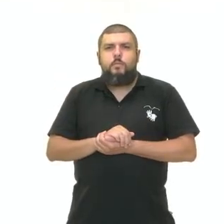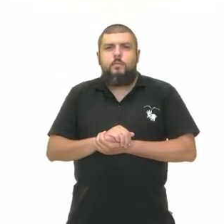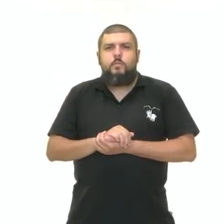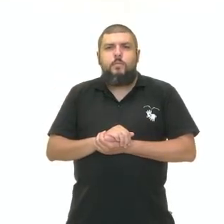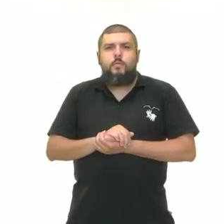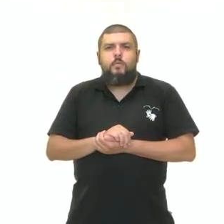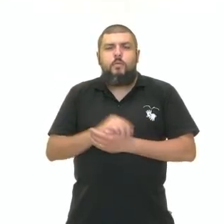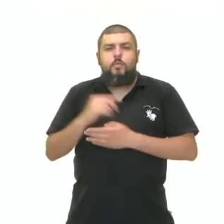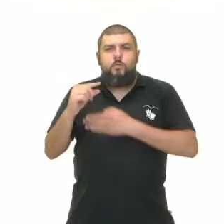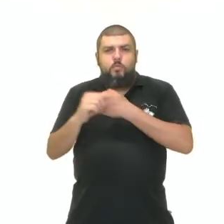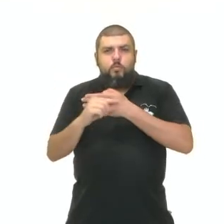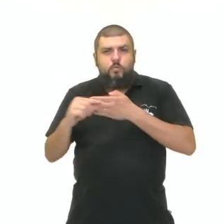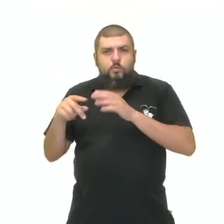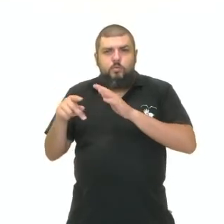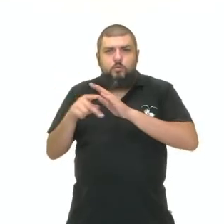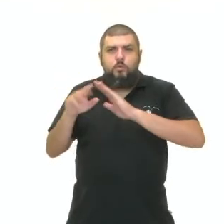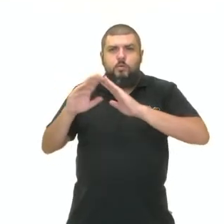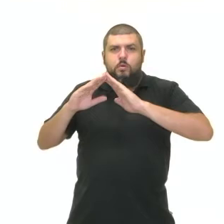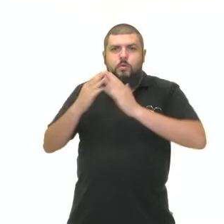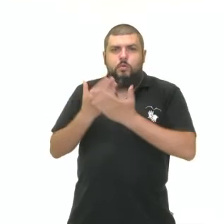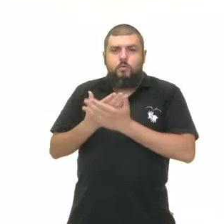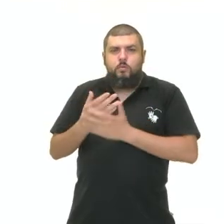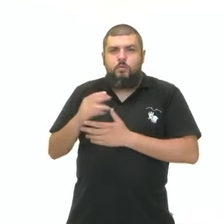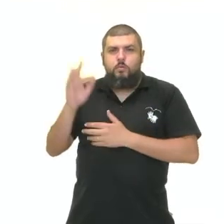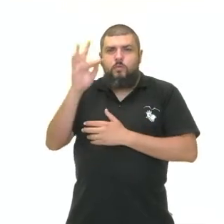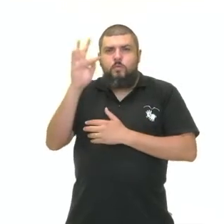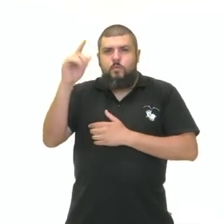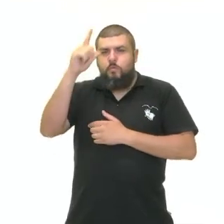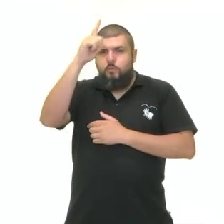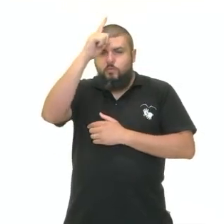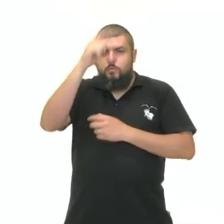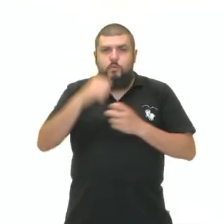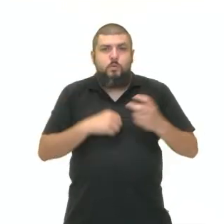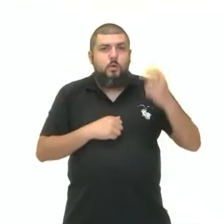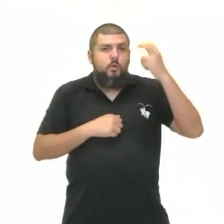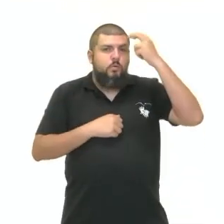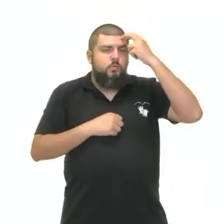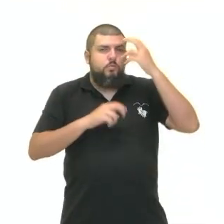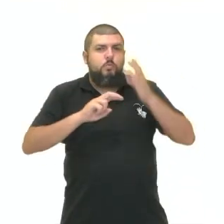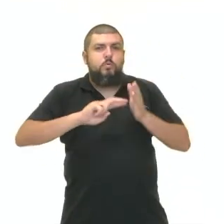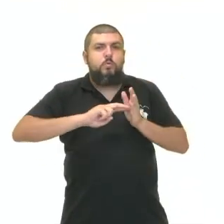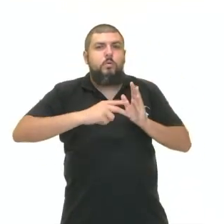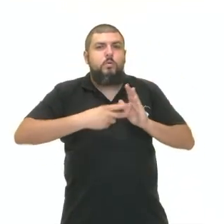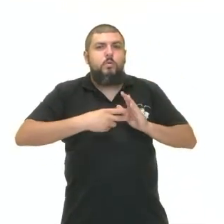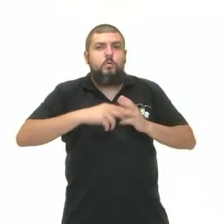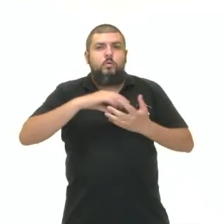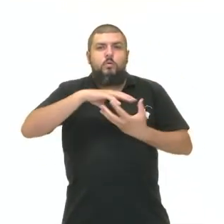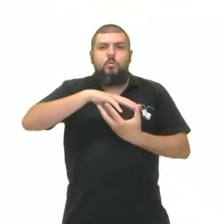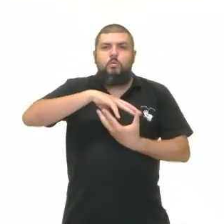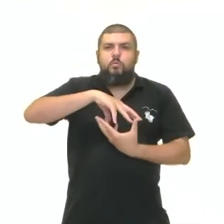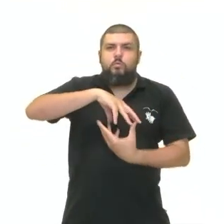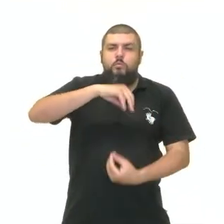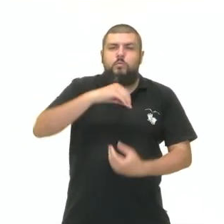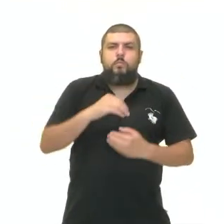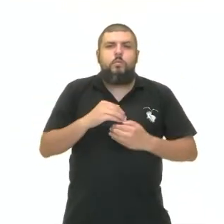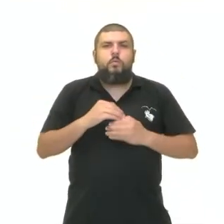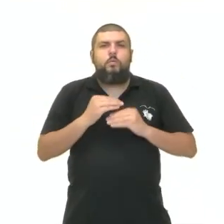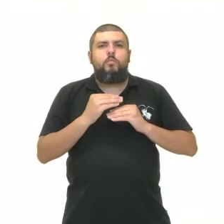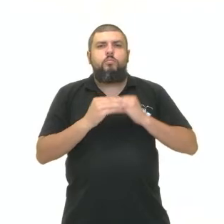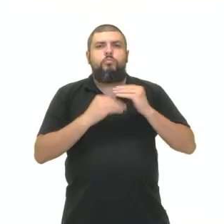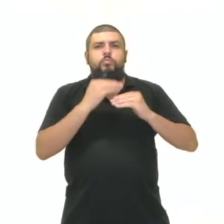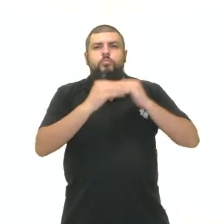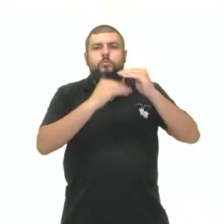Frankfurt entendiam que a cultura como possibilidade de elevação do espírito, ou seja, de desenvolvimento humano, porém,